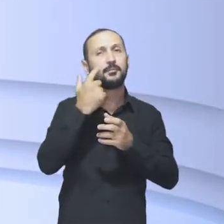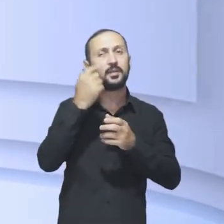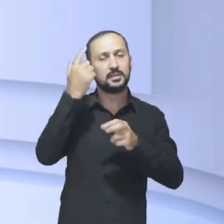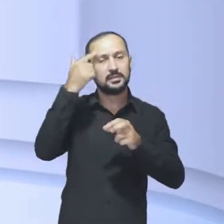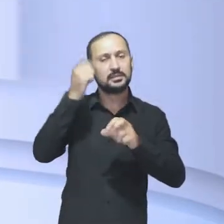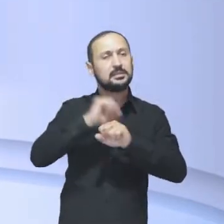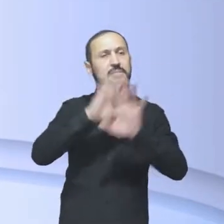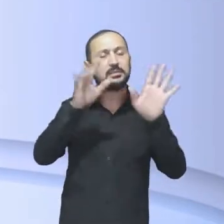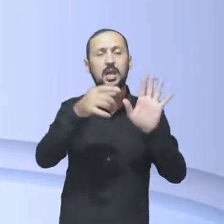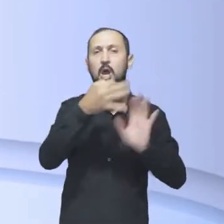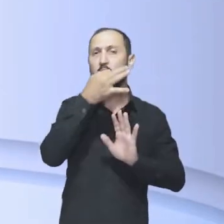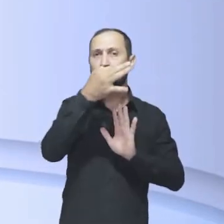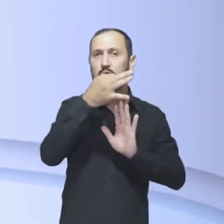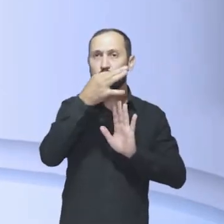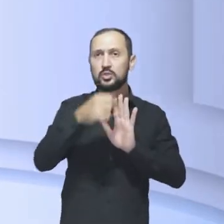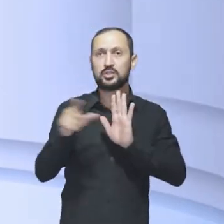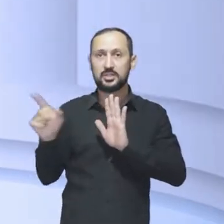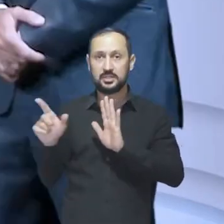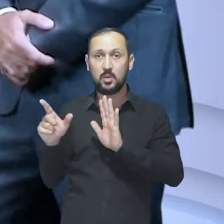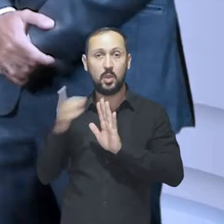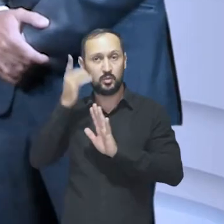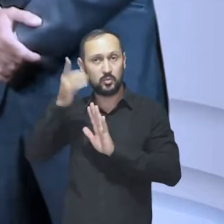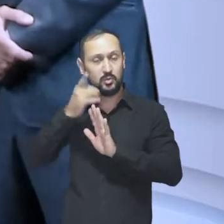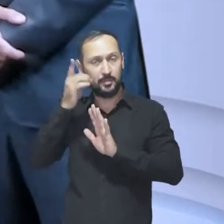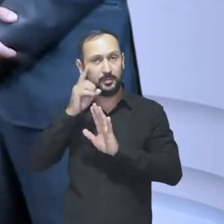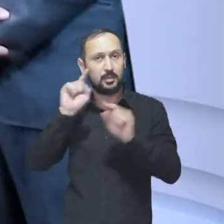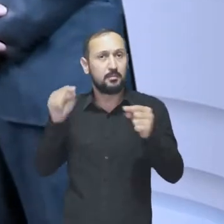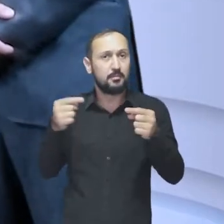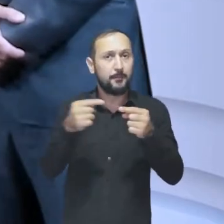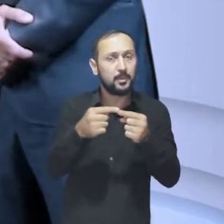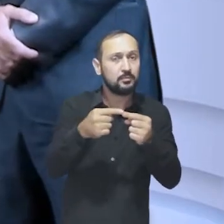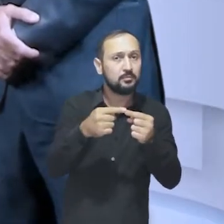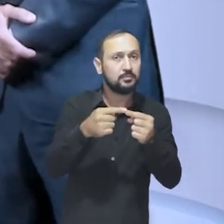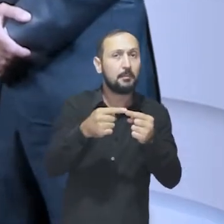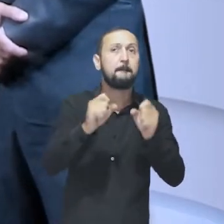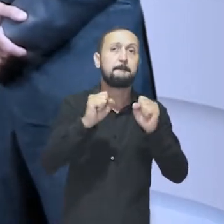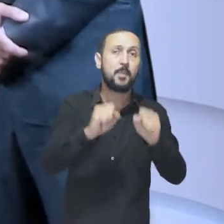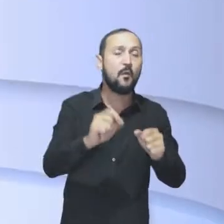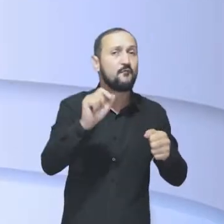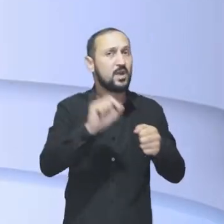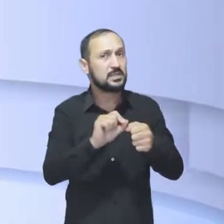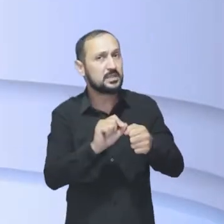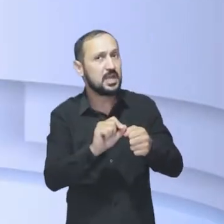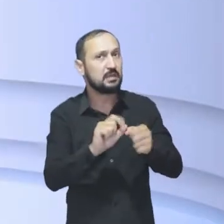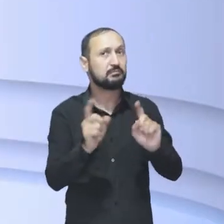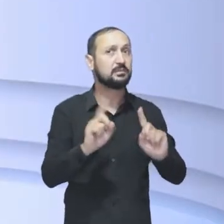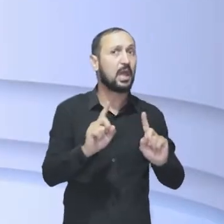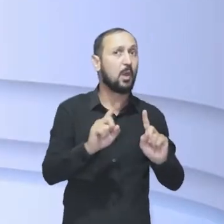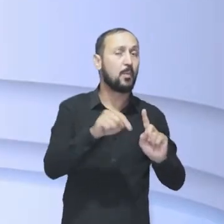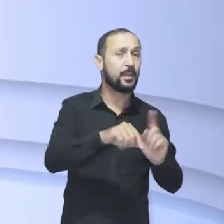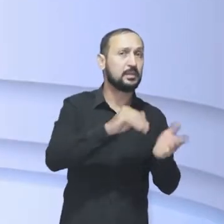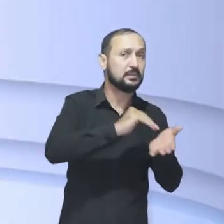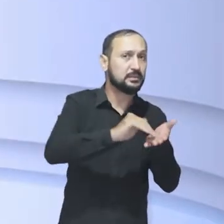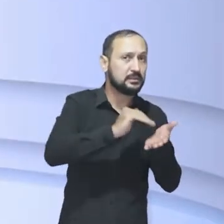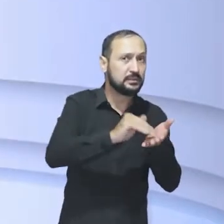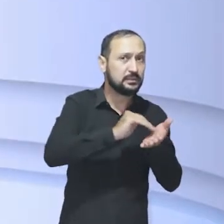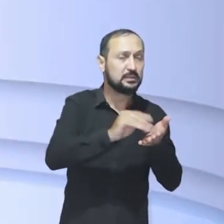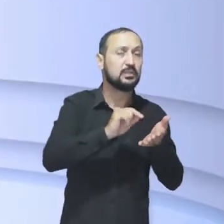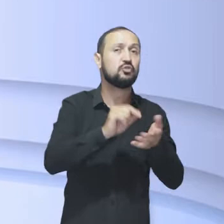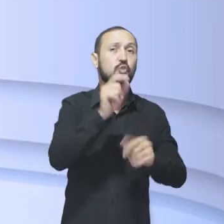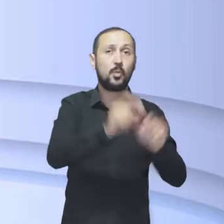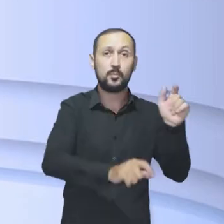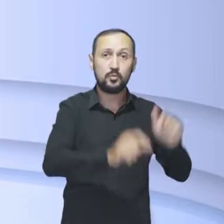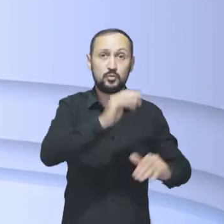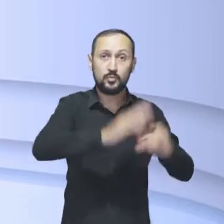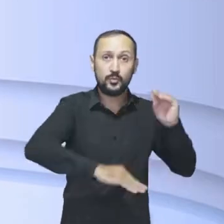aquela secretaria, por aqueles atores. Realizamos reuniões, debates, conjuntamente com os gabinetes dos deputados e